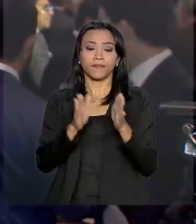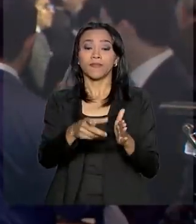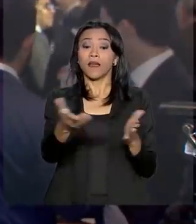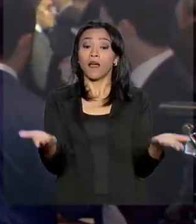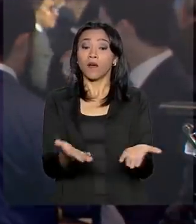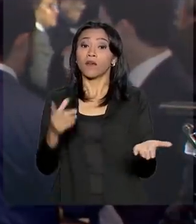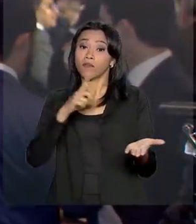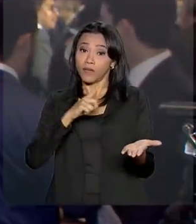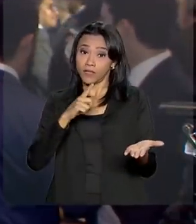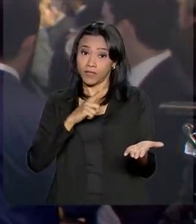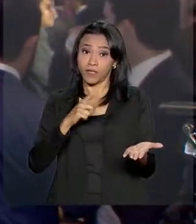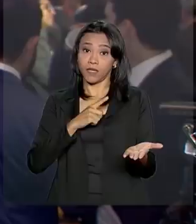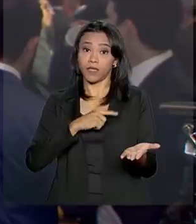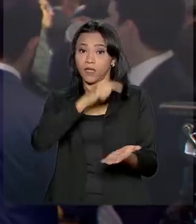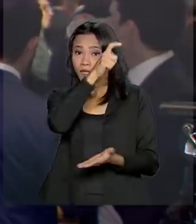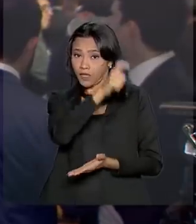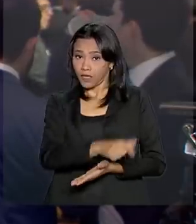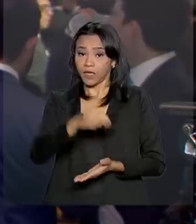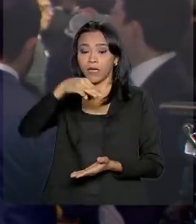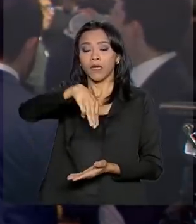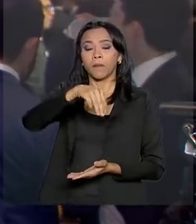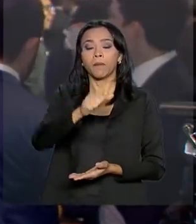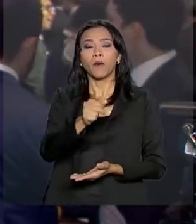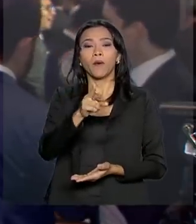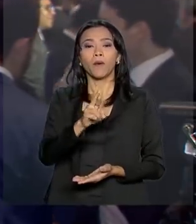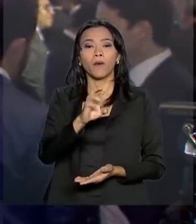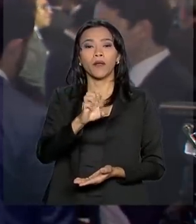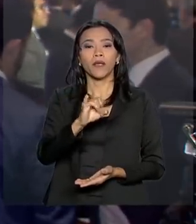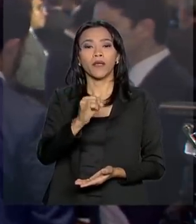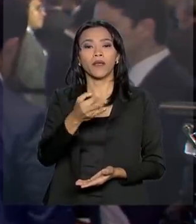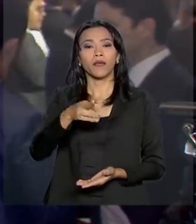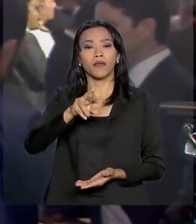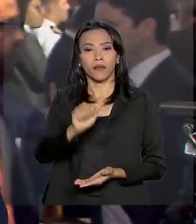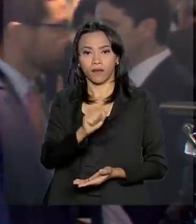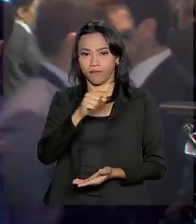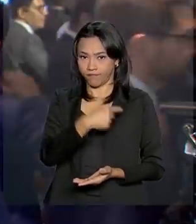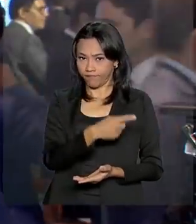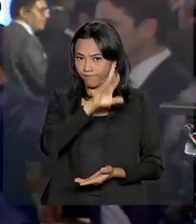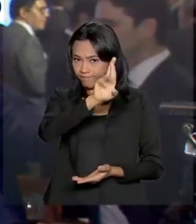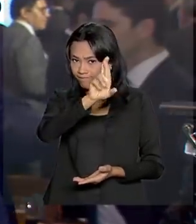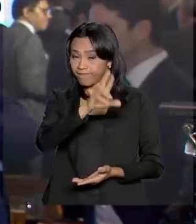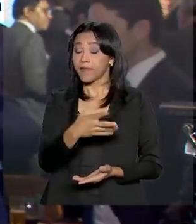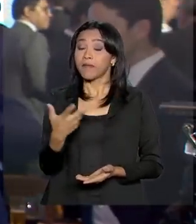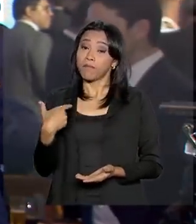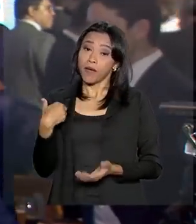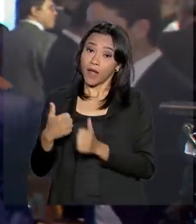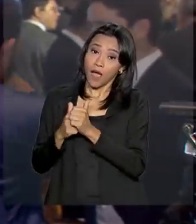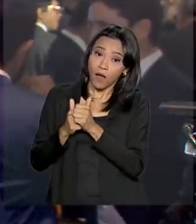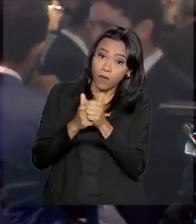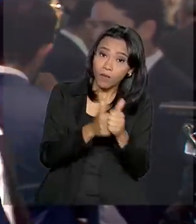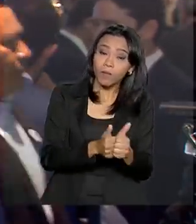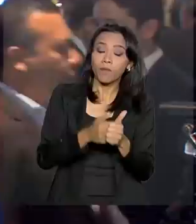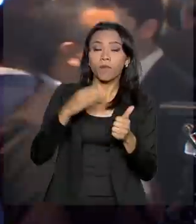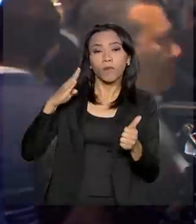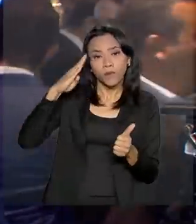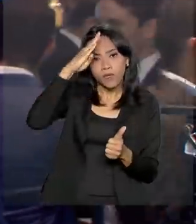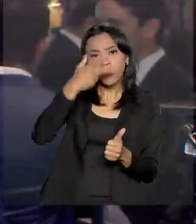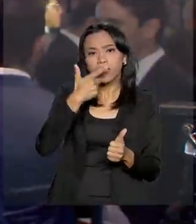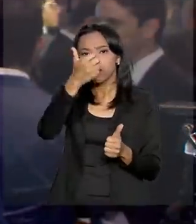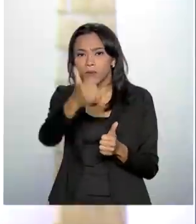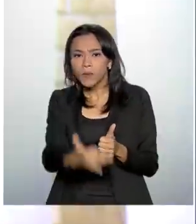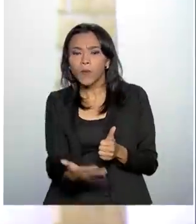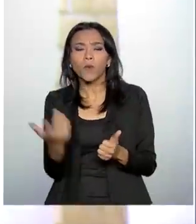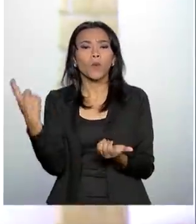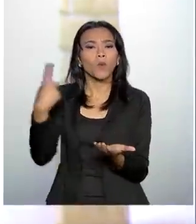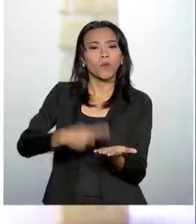deputado Alceu Moreira. E para apoiar o crescimento do setor, o presidente Jair Bolsonaro destacou o papel do